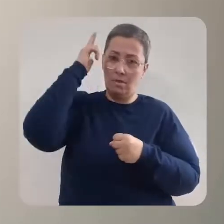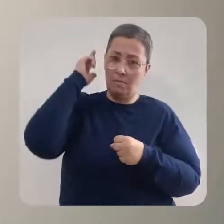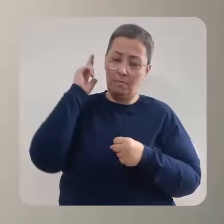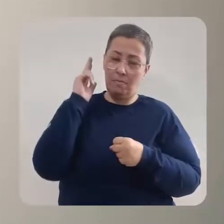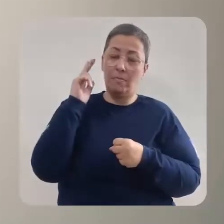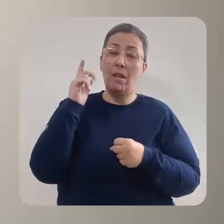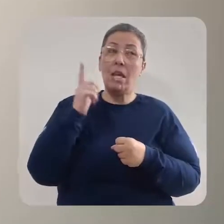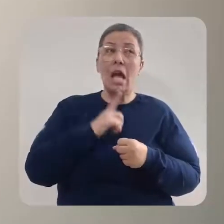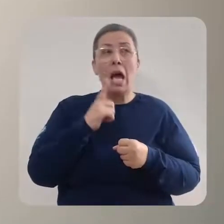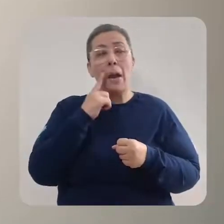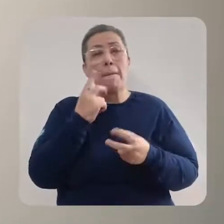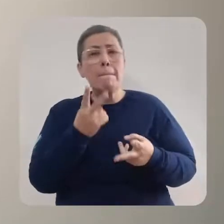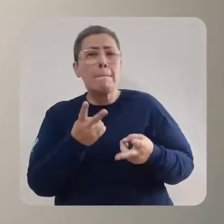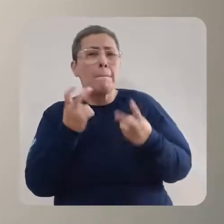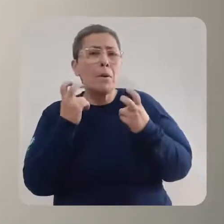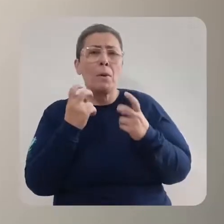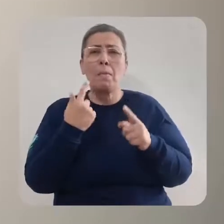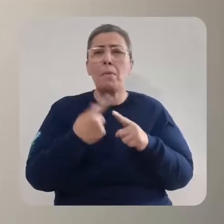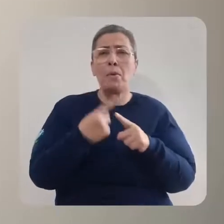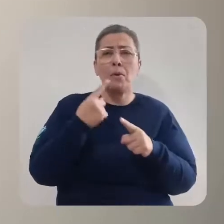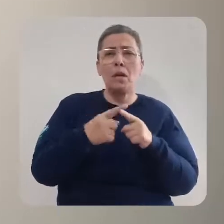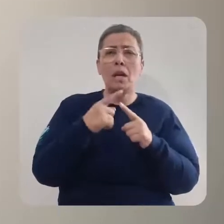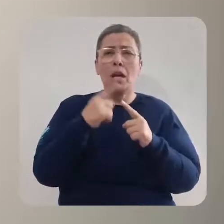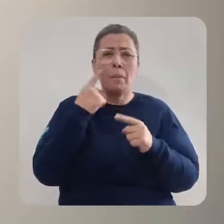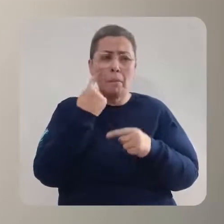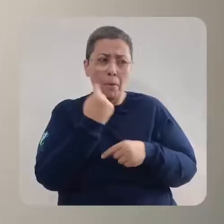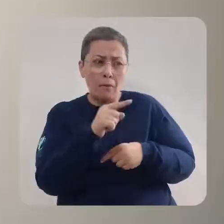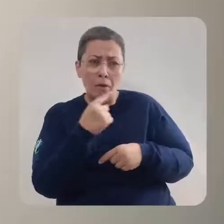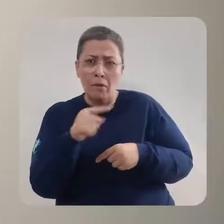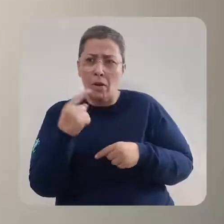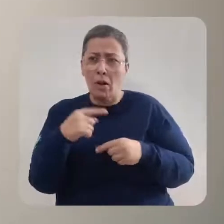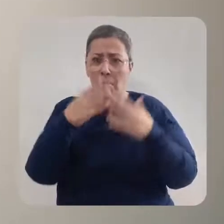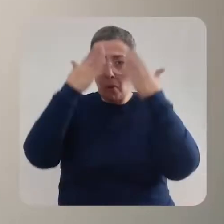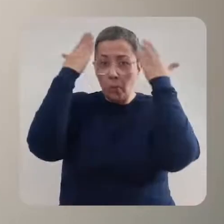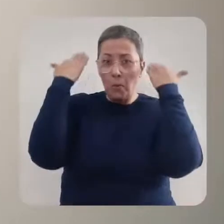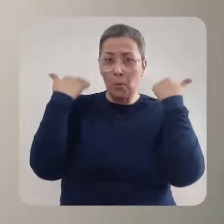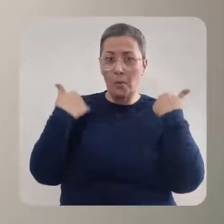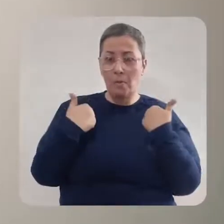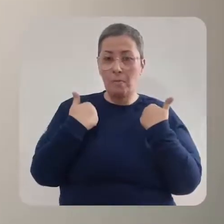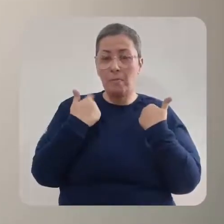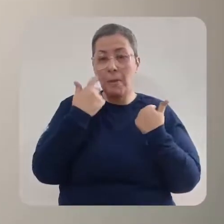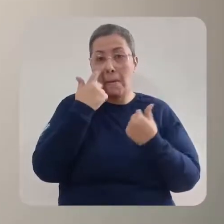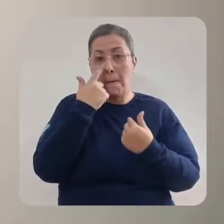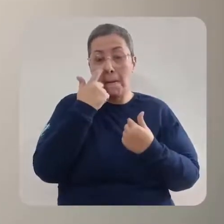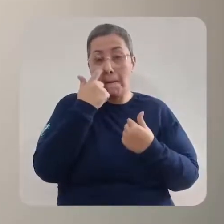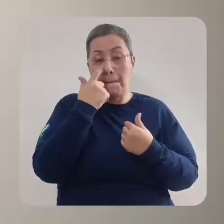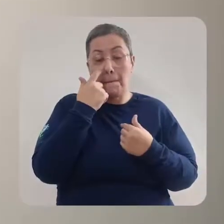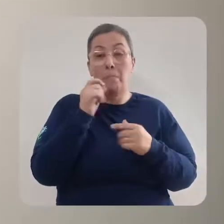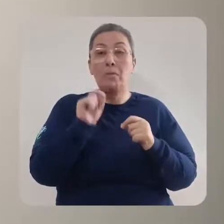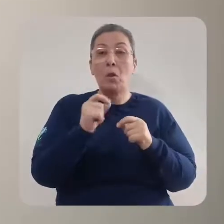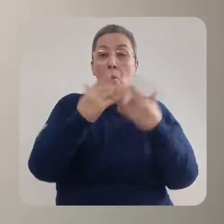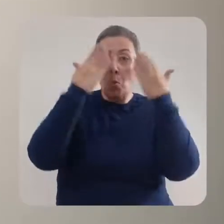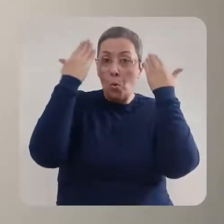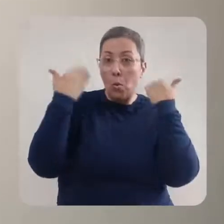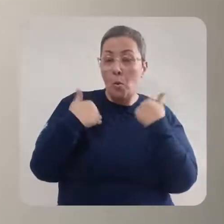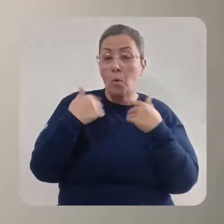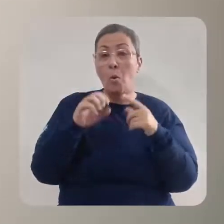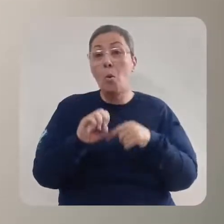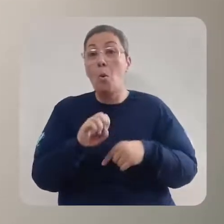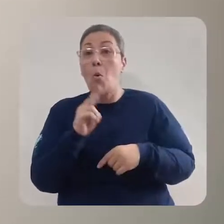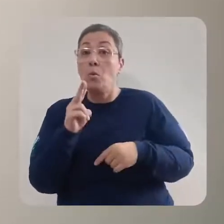cabelo. E aí a gente percebe porque a gente vê muitas crianças com cabelo grande, né?